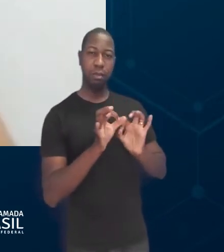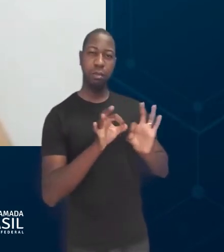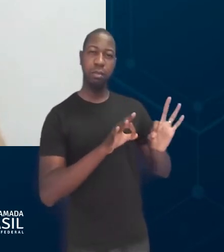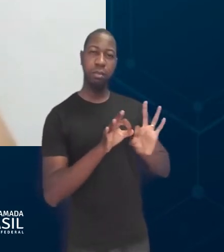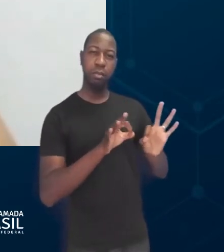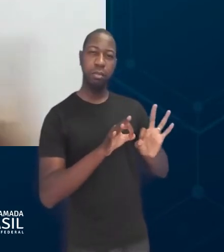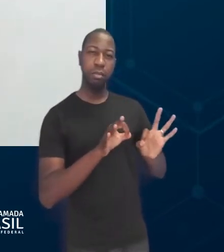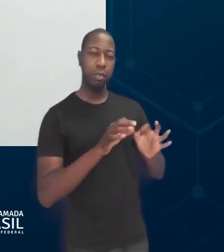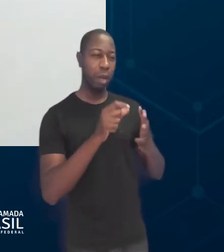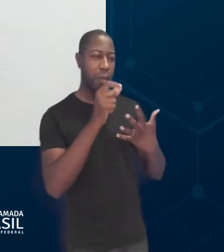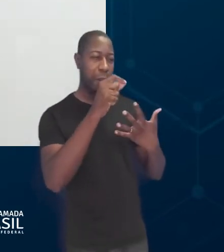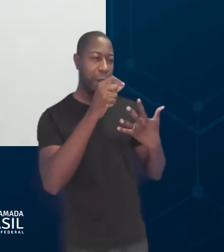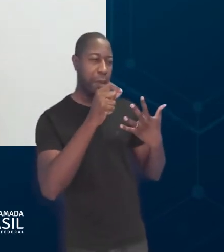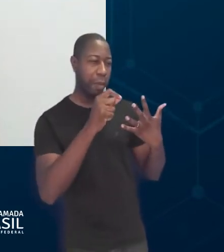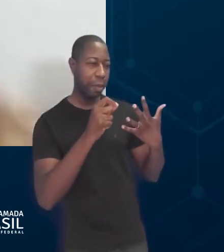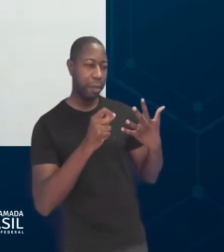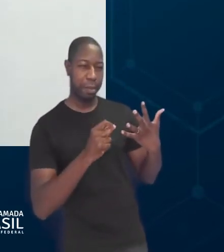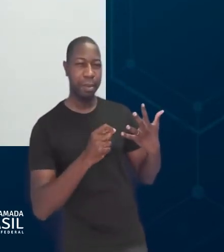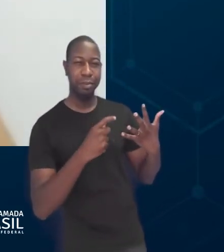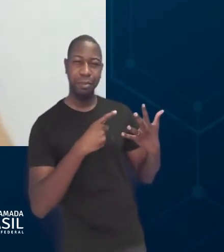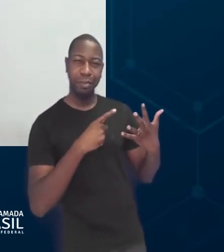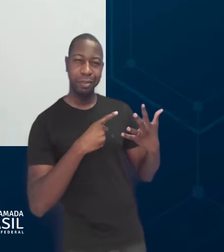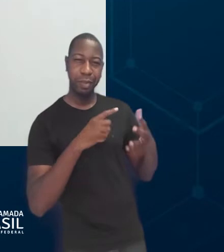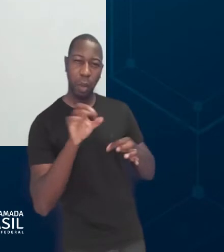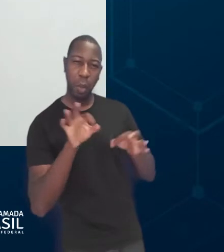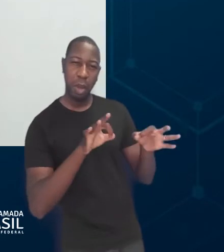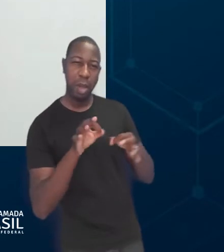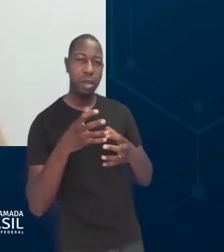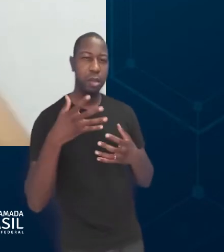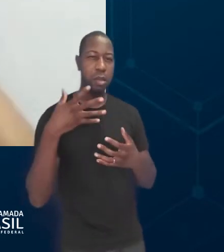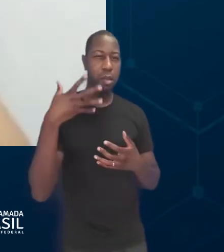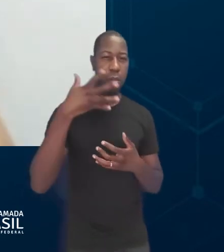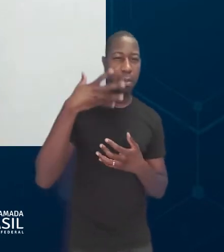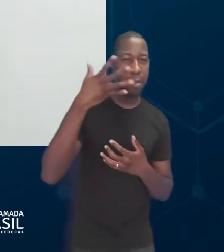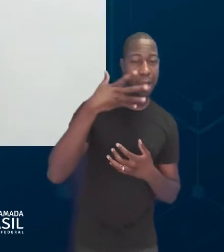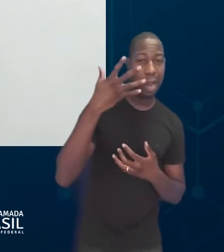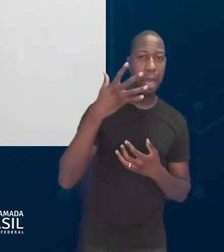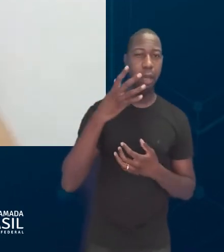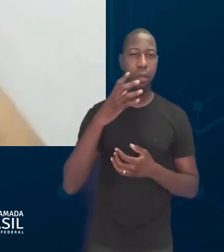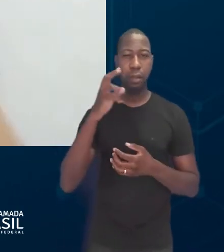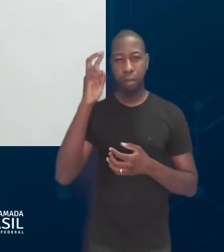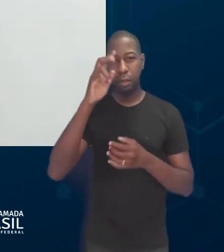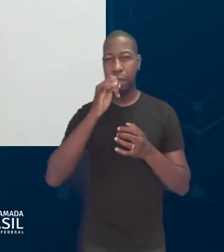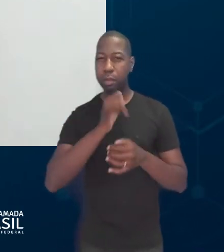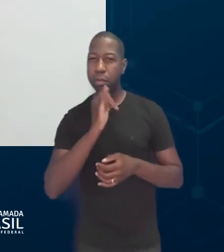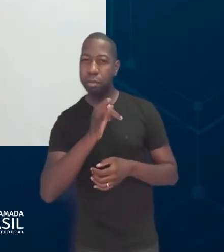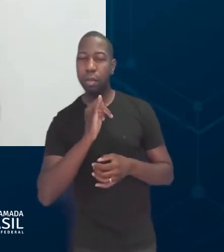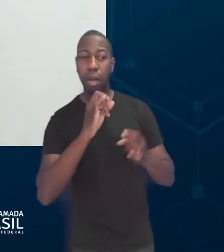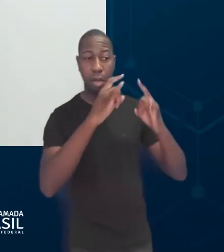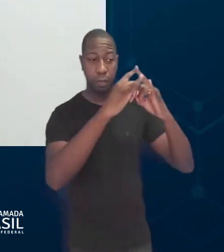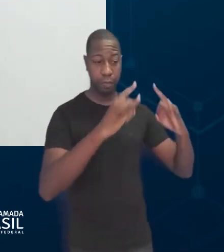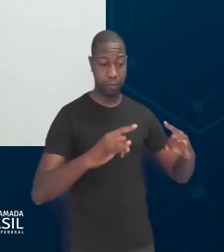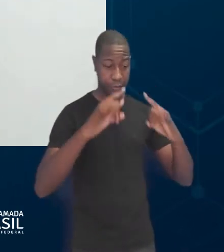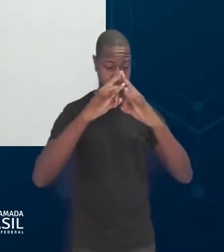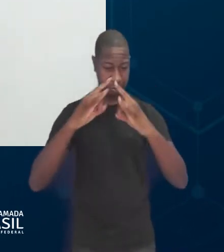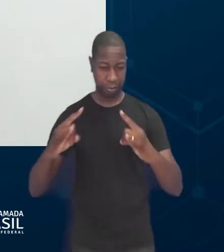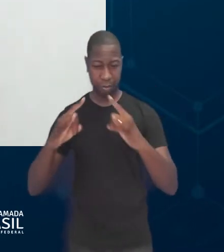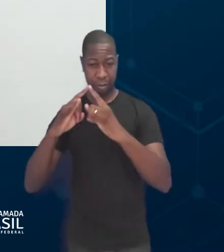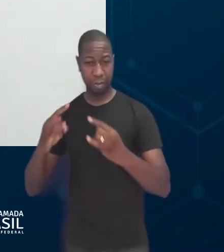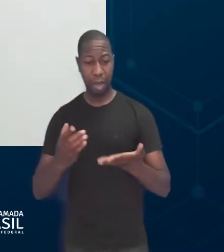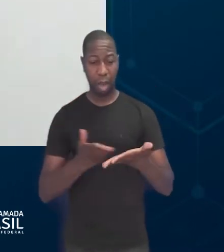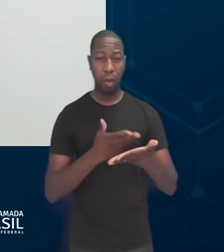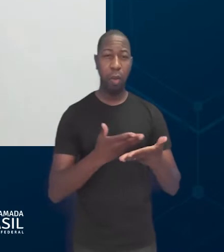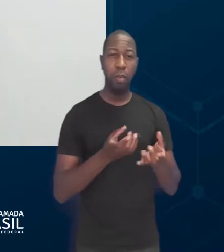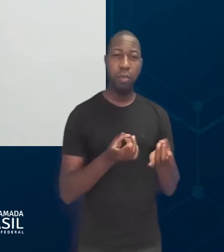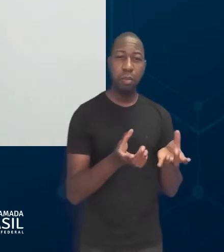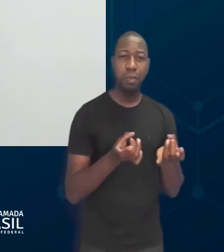que leva várias coisas diferentes pra vocês, né, palestras, oficinas e vários estandes cheios de livros e novidades. E